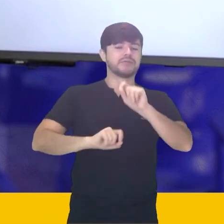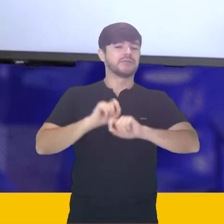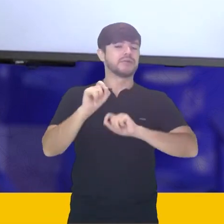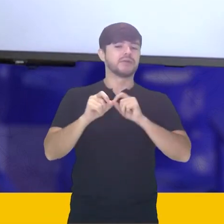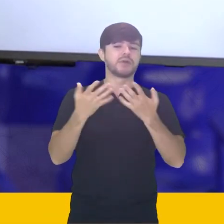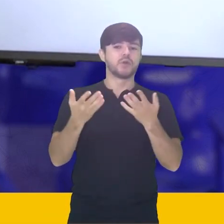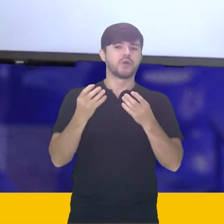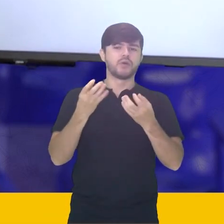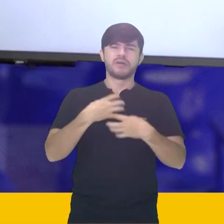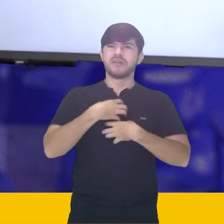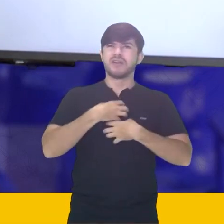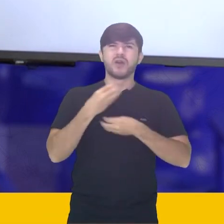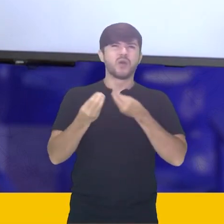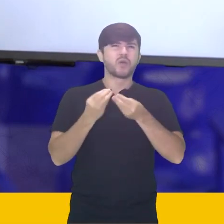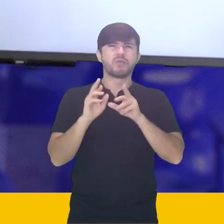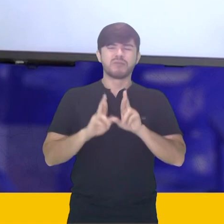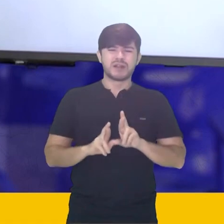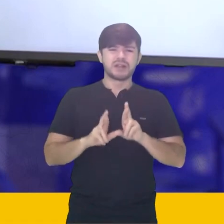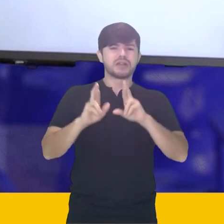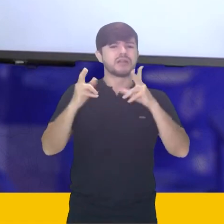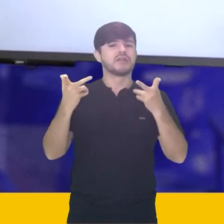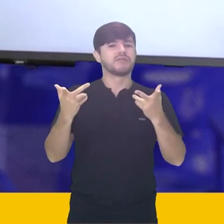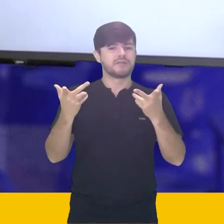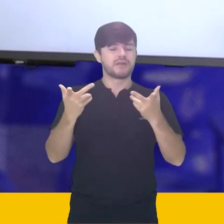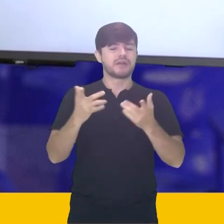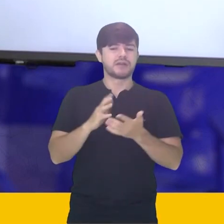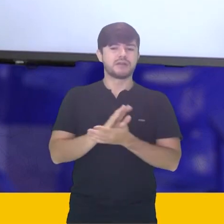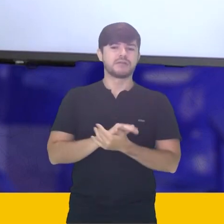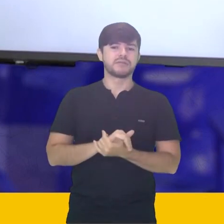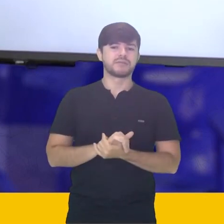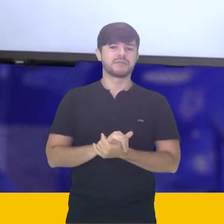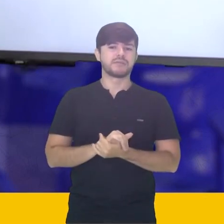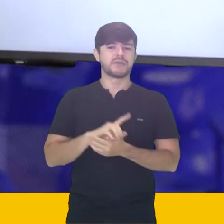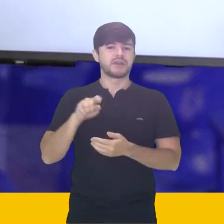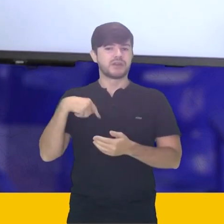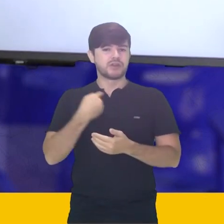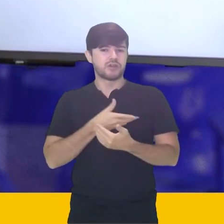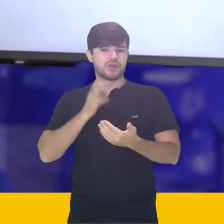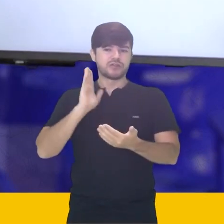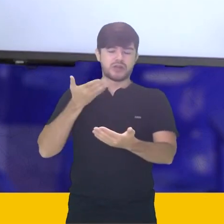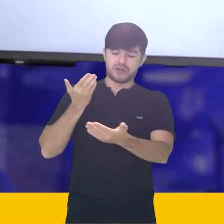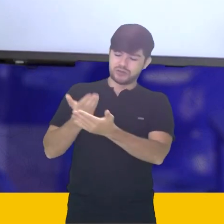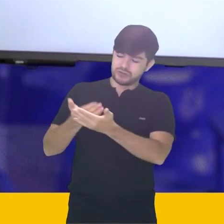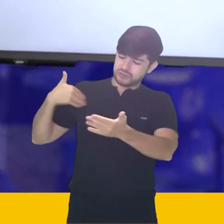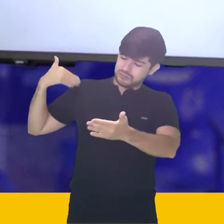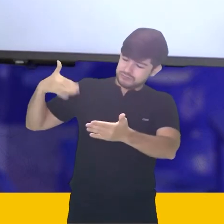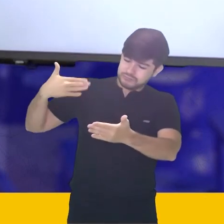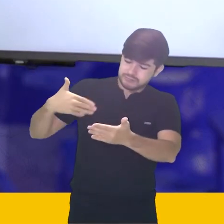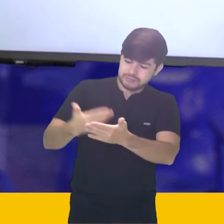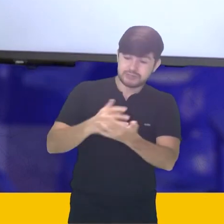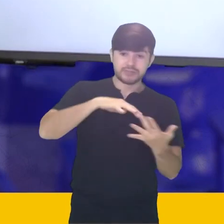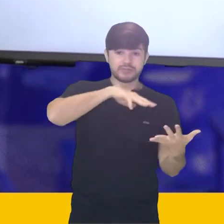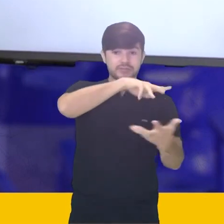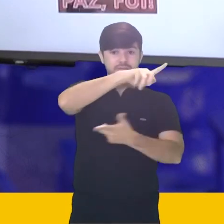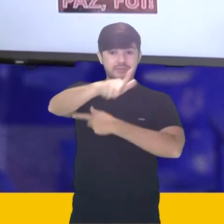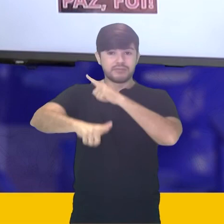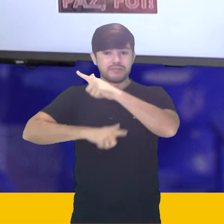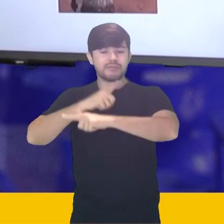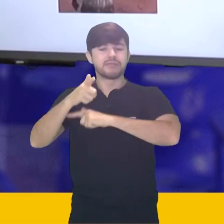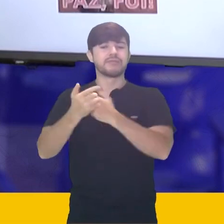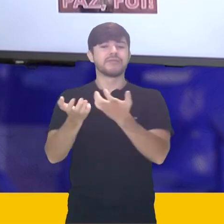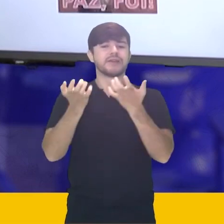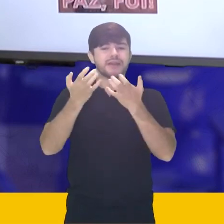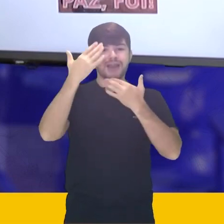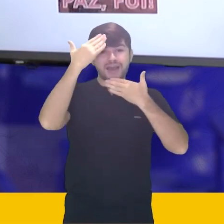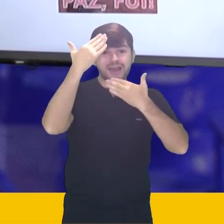ser diferente, né, a partir disso que a gente olhou, né, desse processo de globalização. E eu